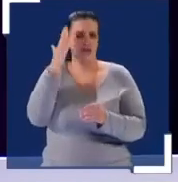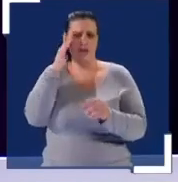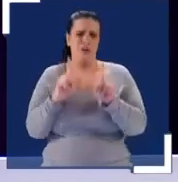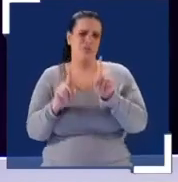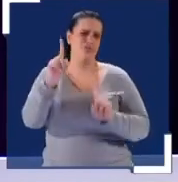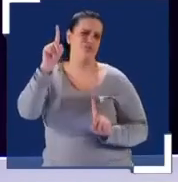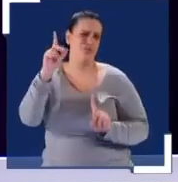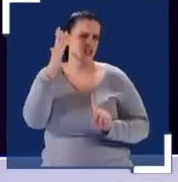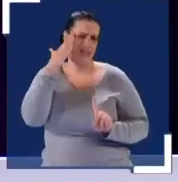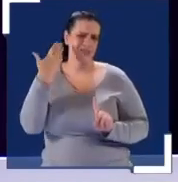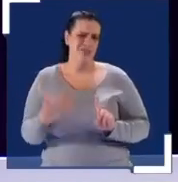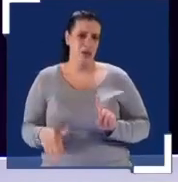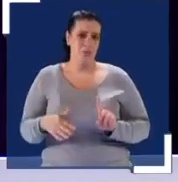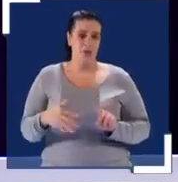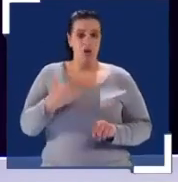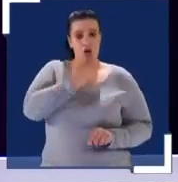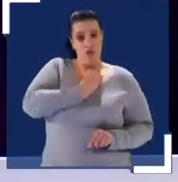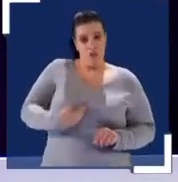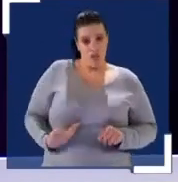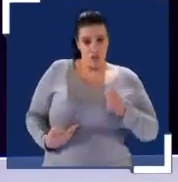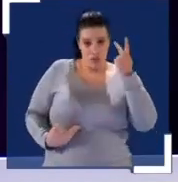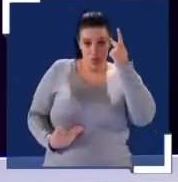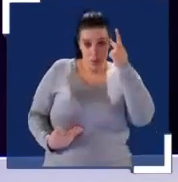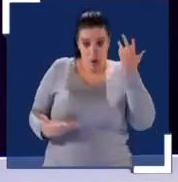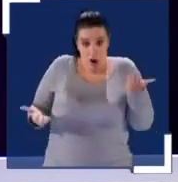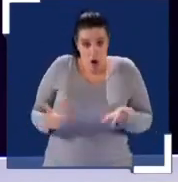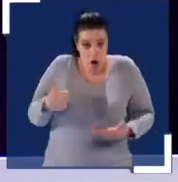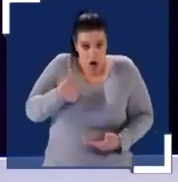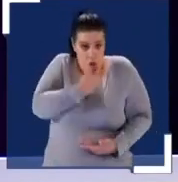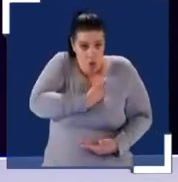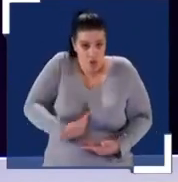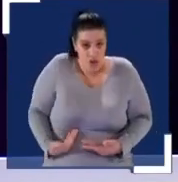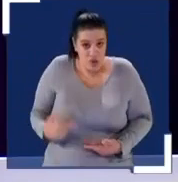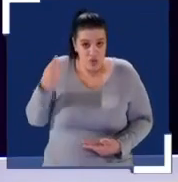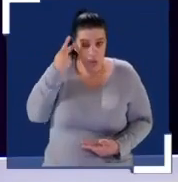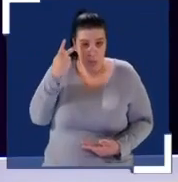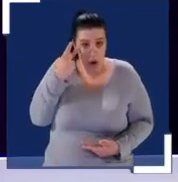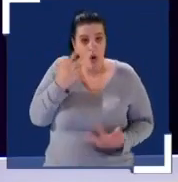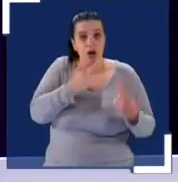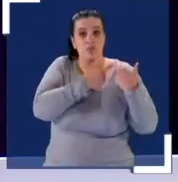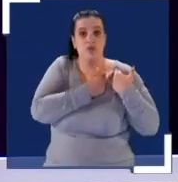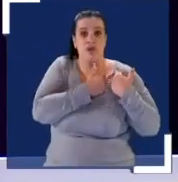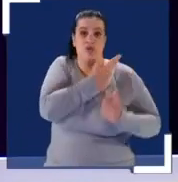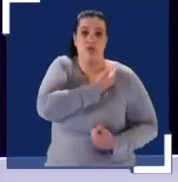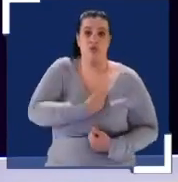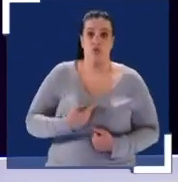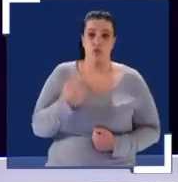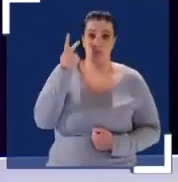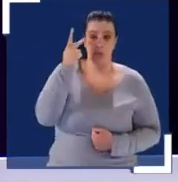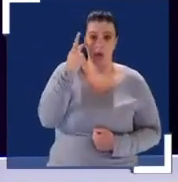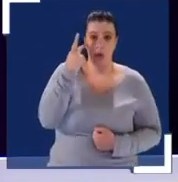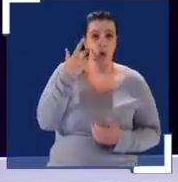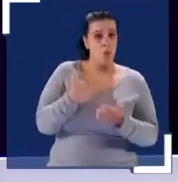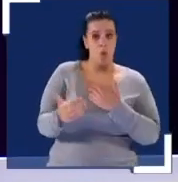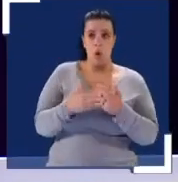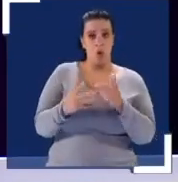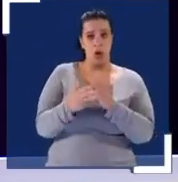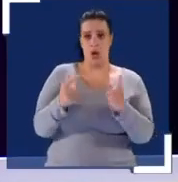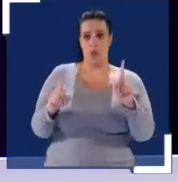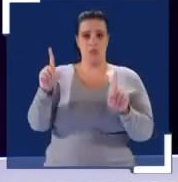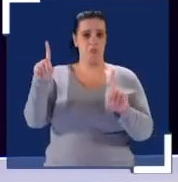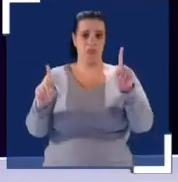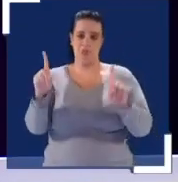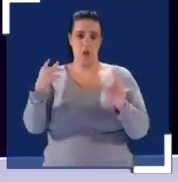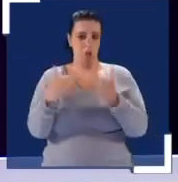A posição do governador de São Paulo, eu sou o governador de São Paulo. Eu tenho a responsabilidade de governar São Paulo. Qualquer um deles que ganhar a eleição, e todo mundo